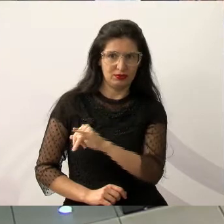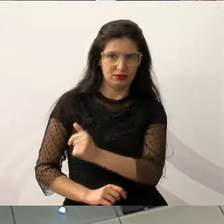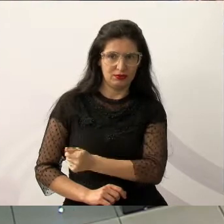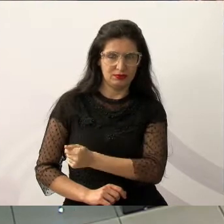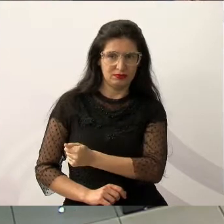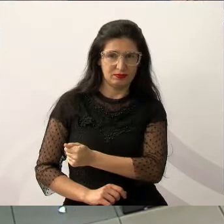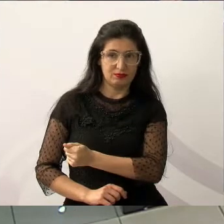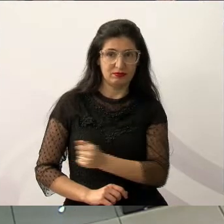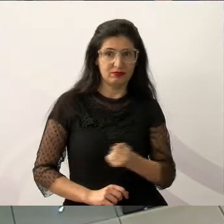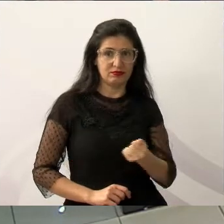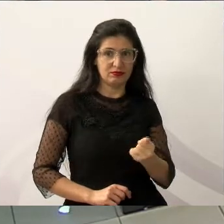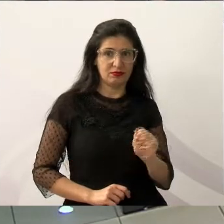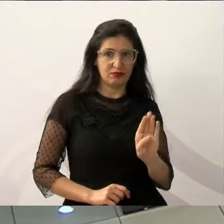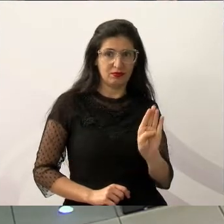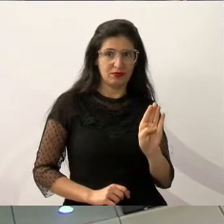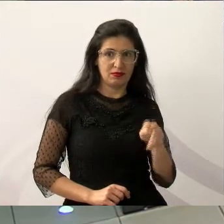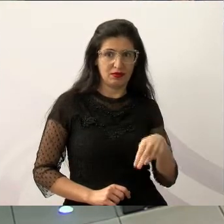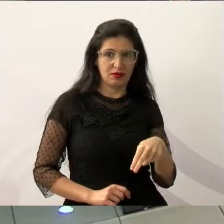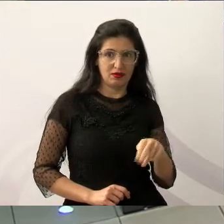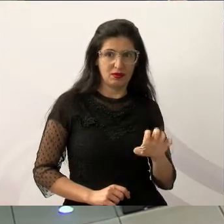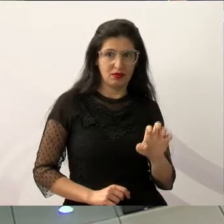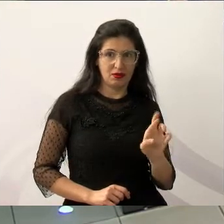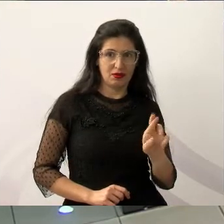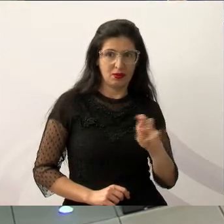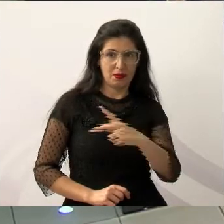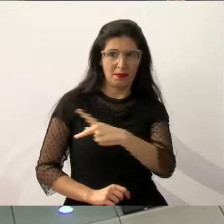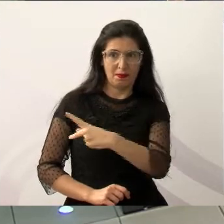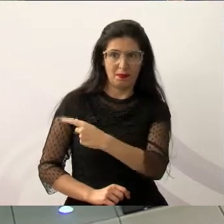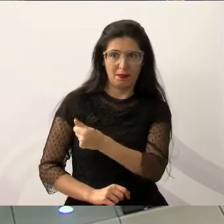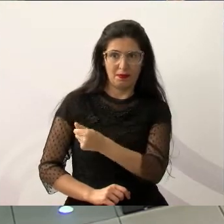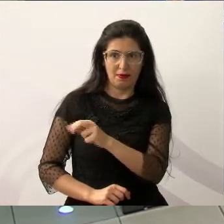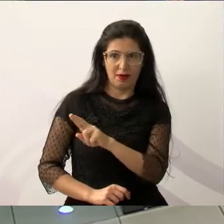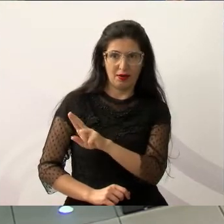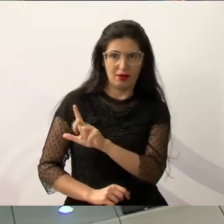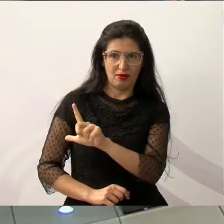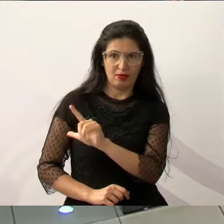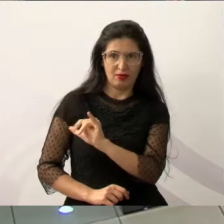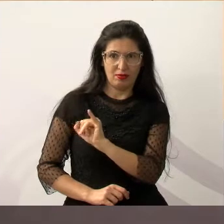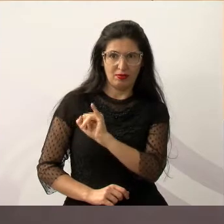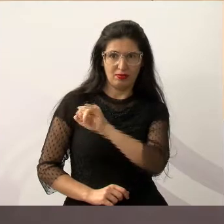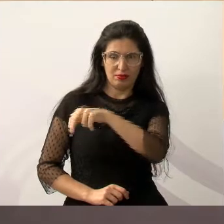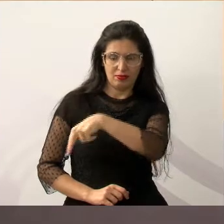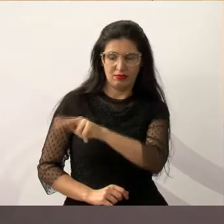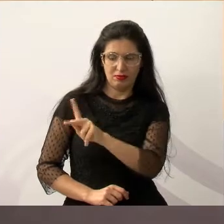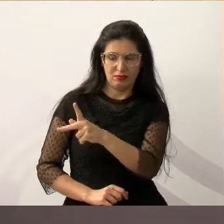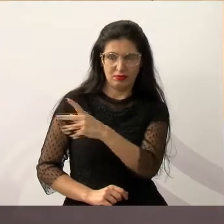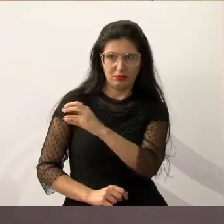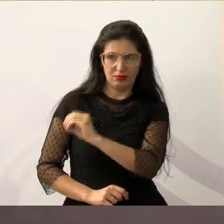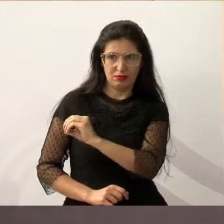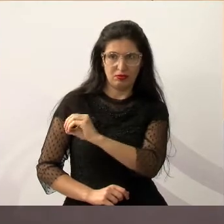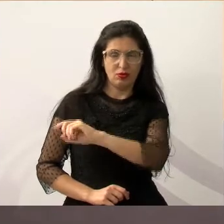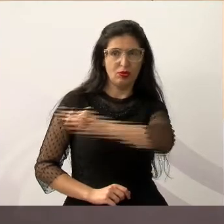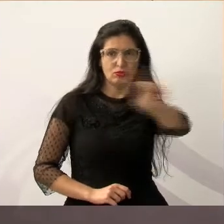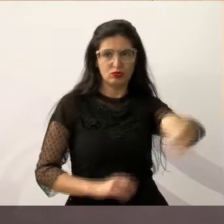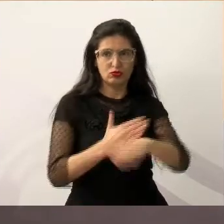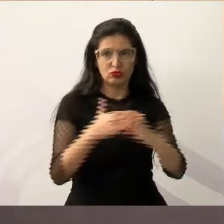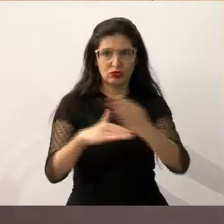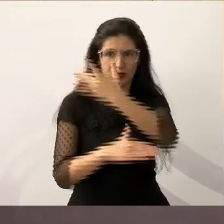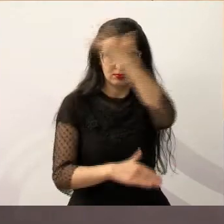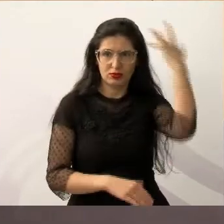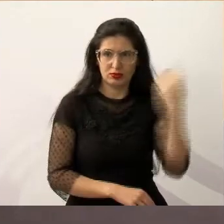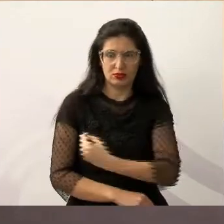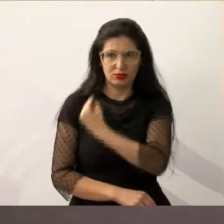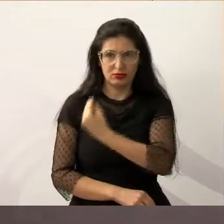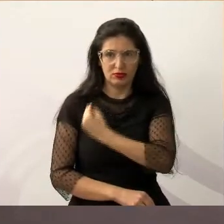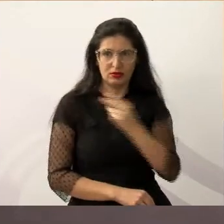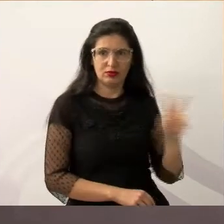Amizade, Abner de Madureira e Paulinho do Esporte. Estão todos presentes, senhor presidente.